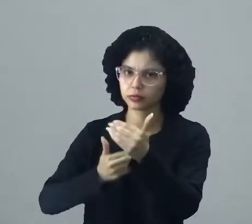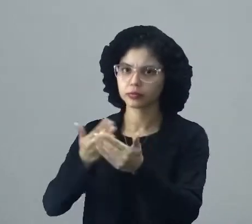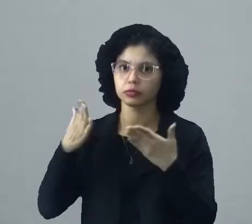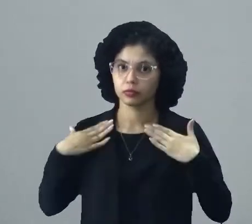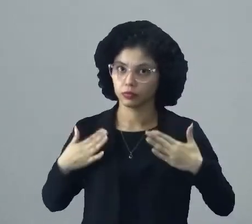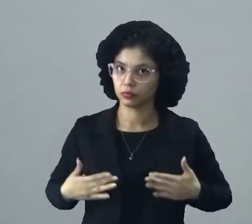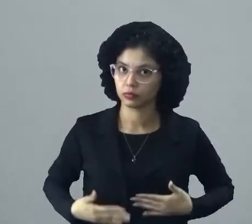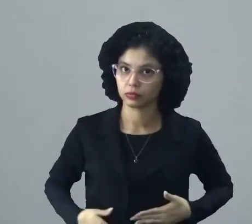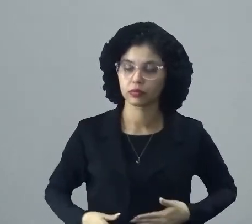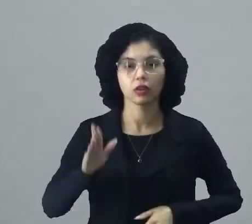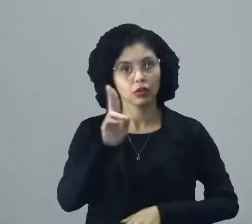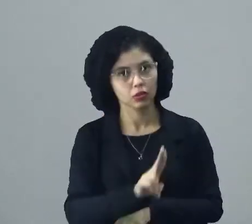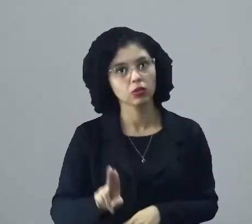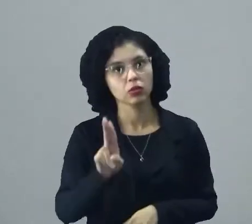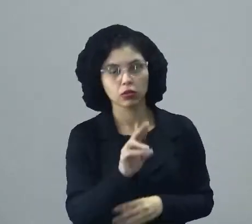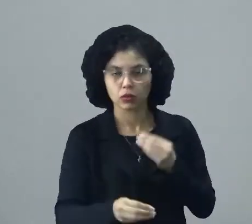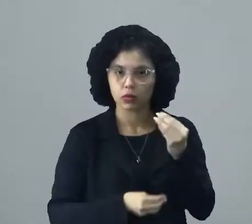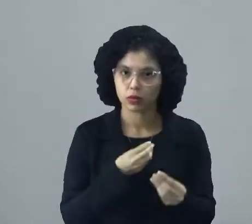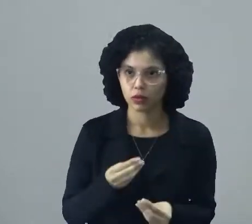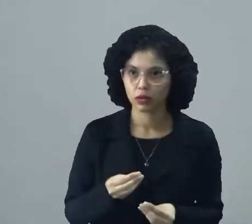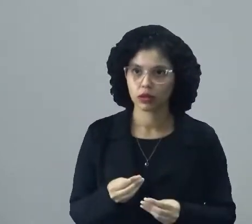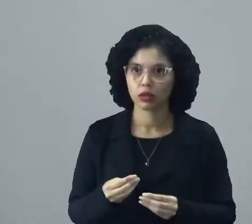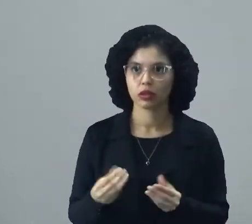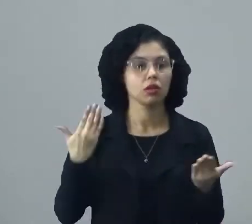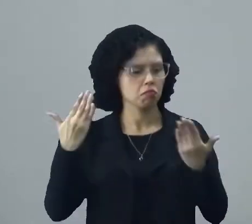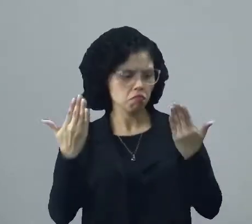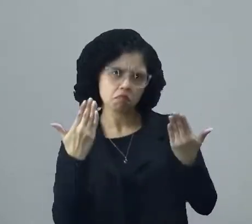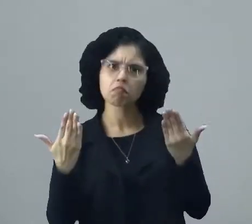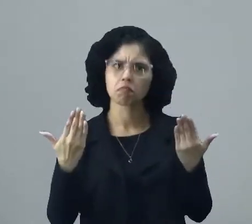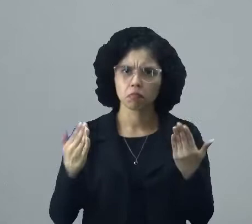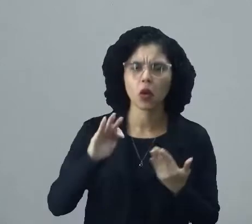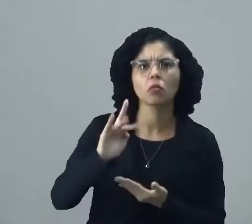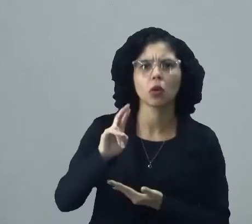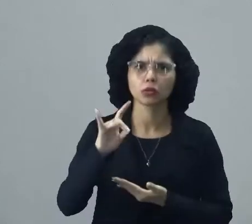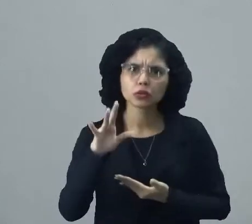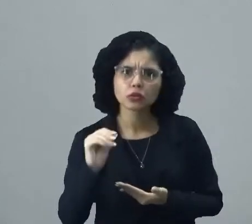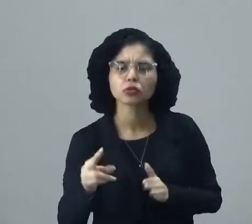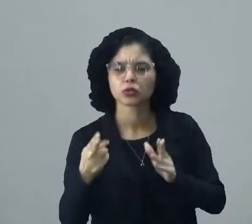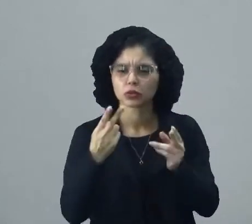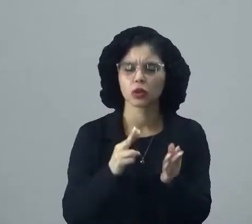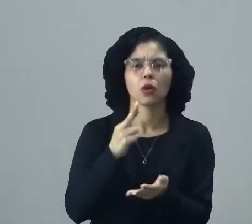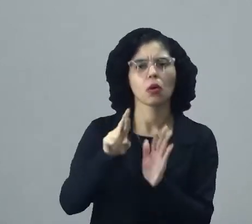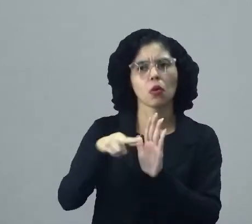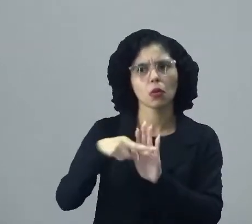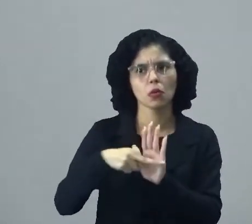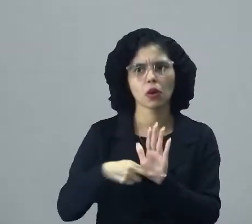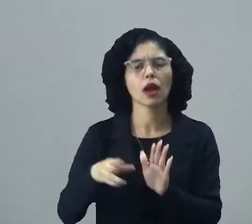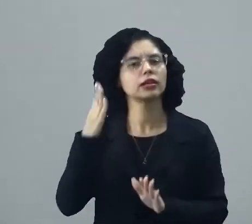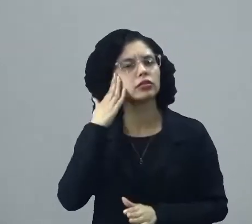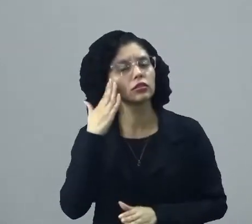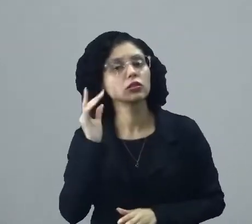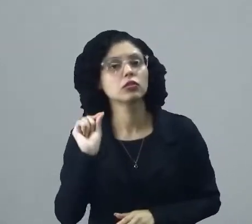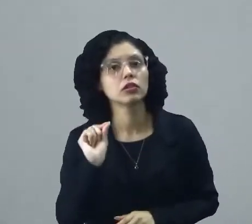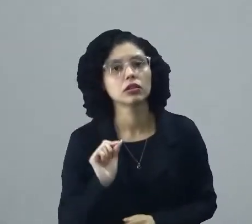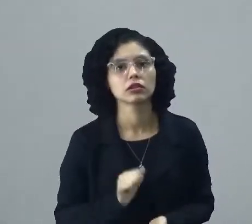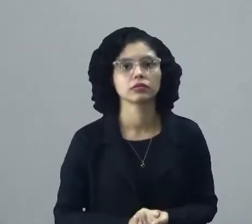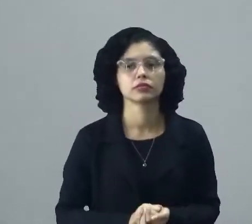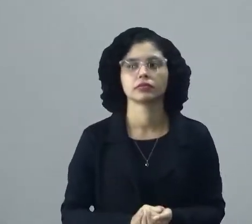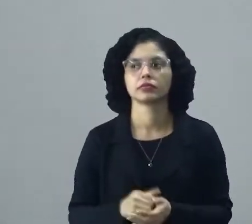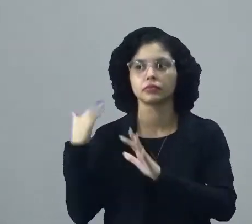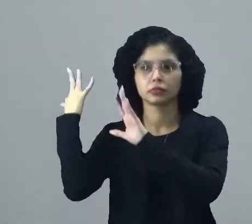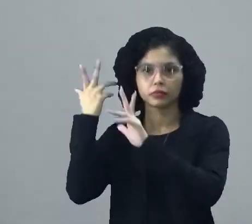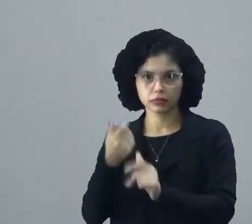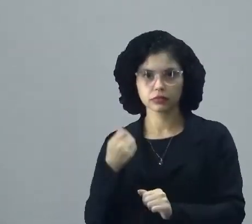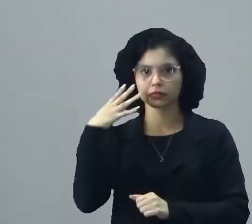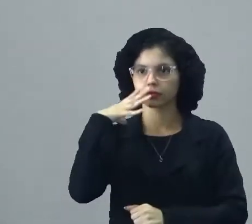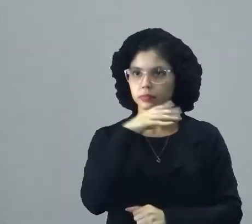para o meu corpo, a gente usa como parâmetro o biotipo. Para isso, a gente precisa entender o que é biotipo, então a gente vai